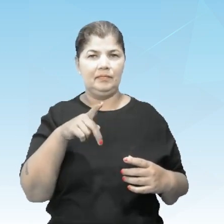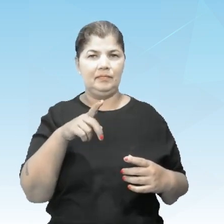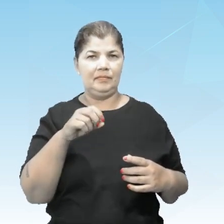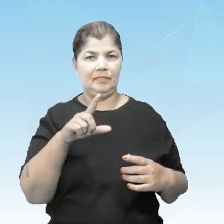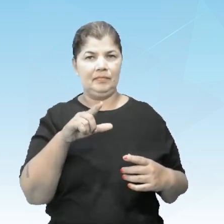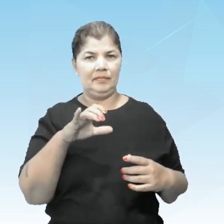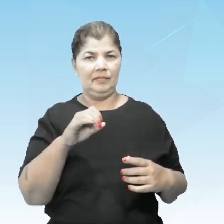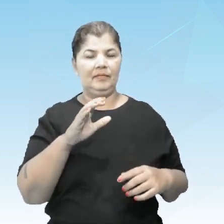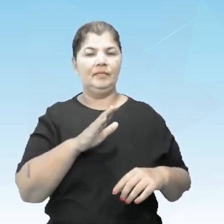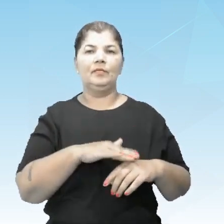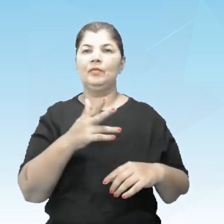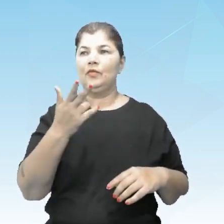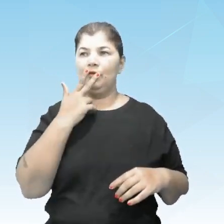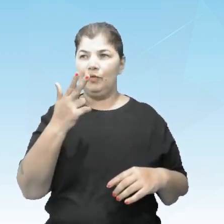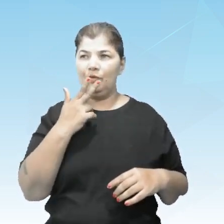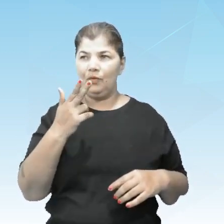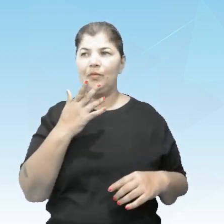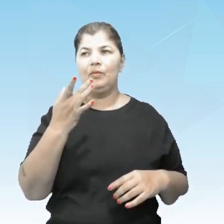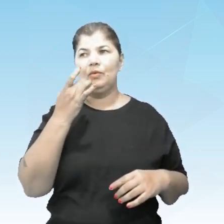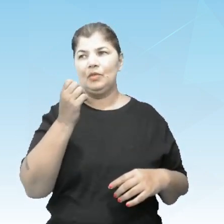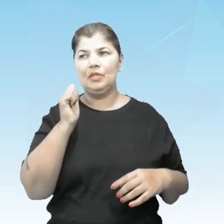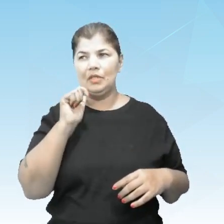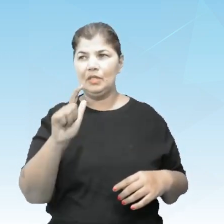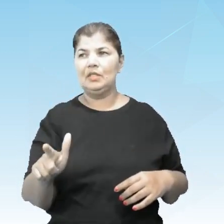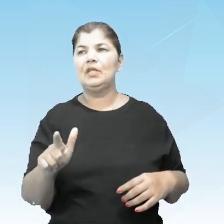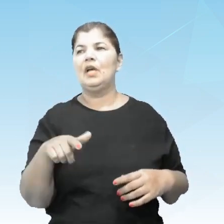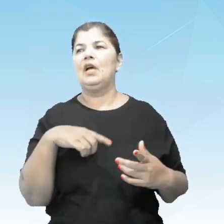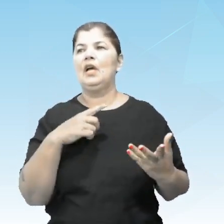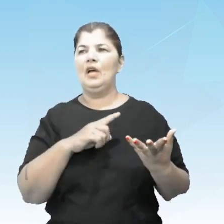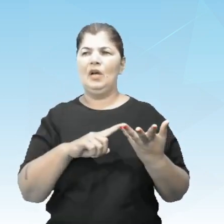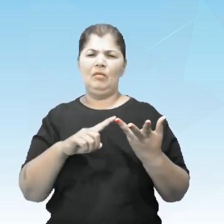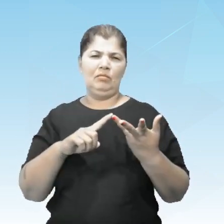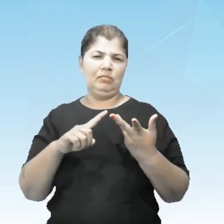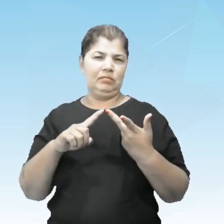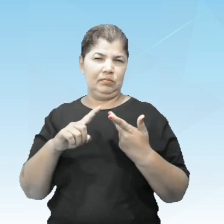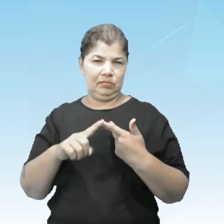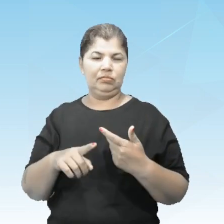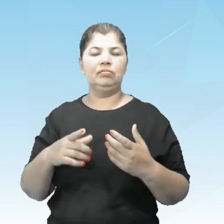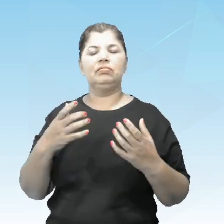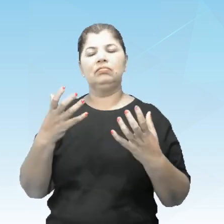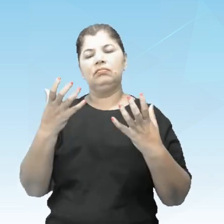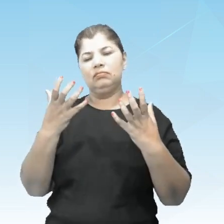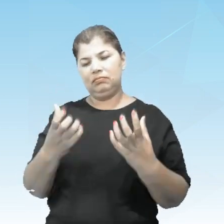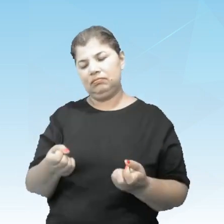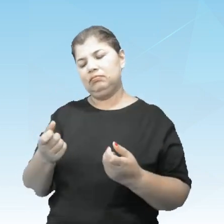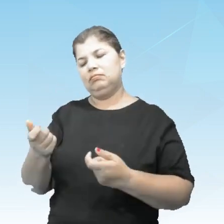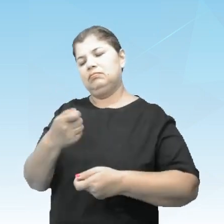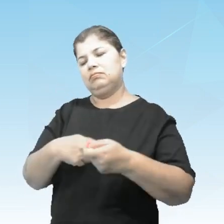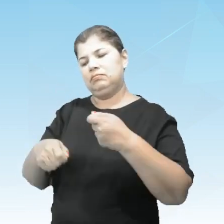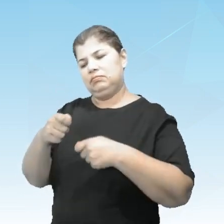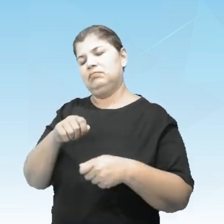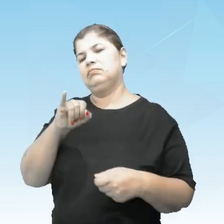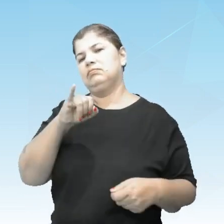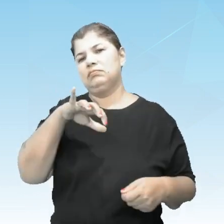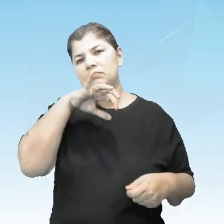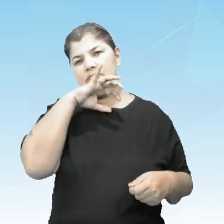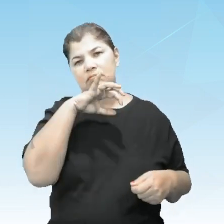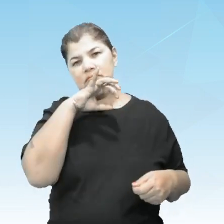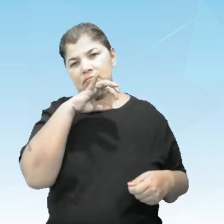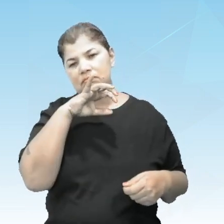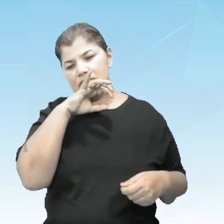sal. Reassumiu que a administração dos impostos antes arrendada a